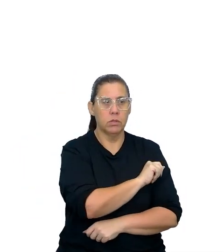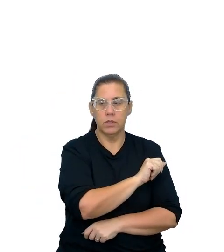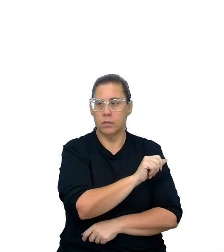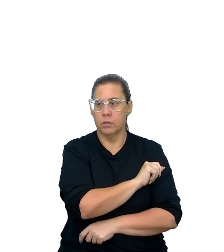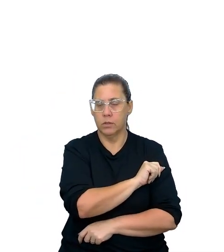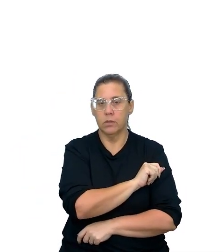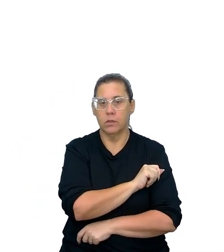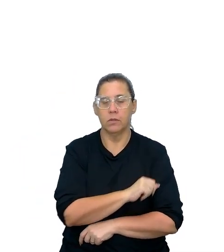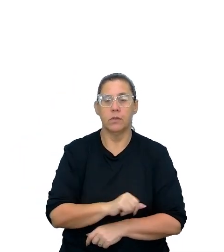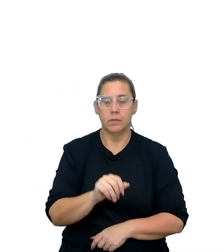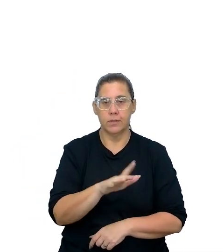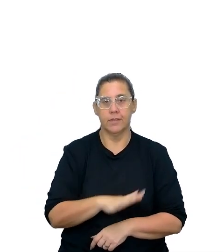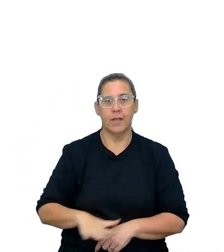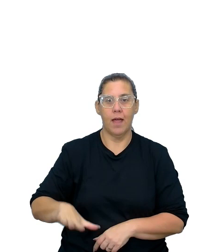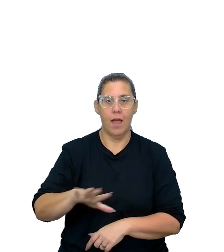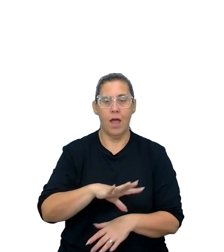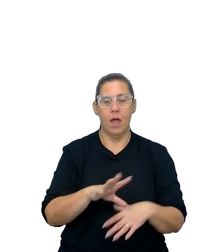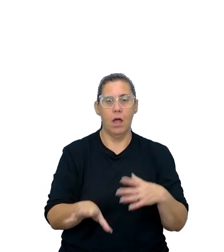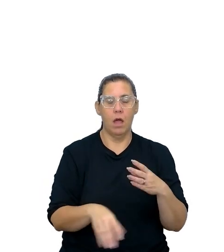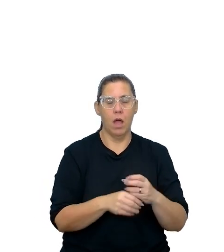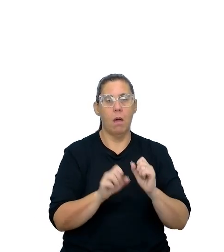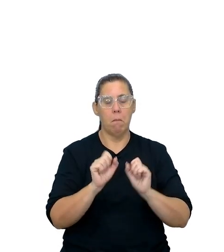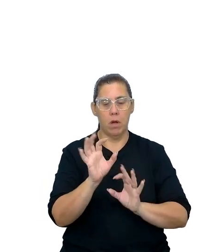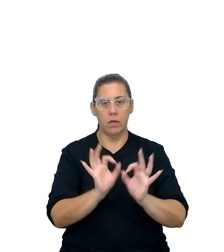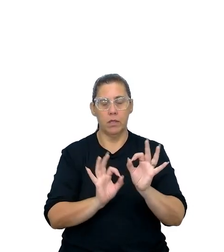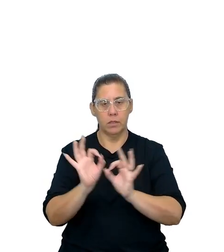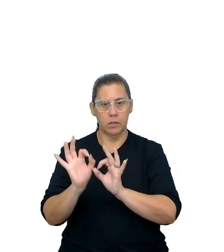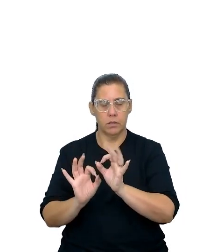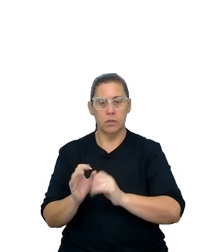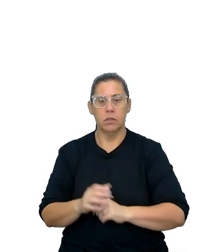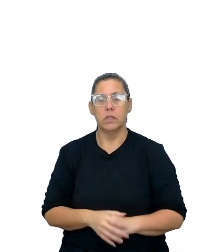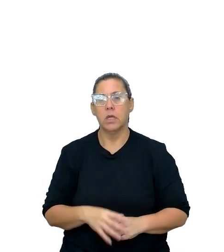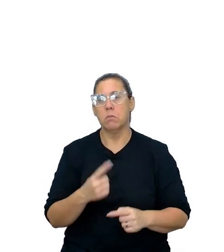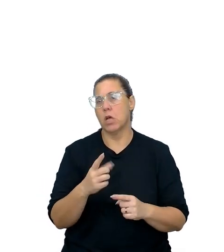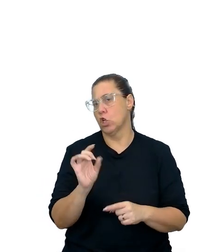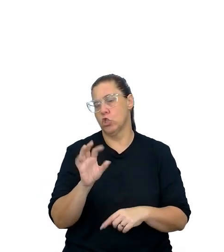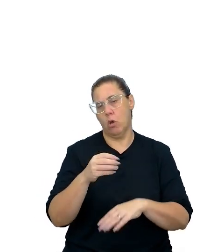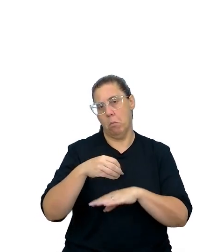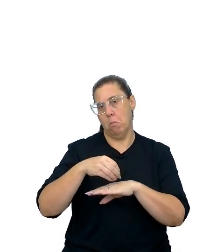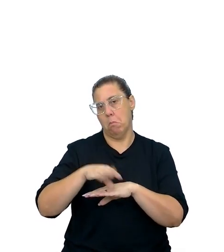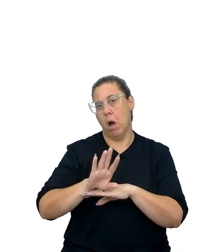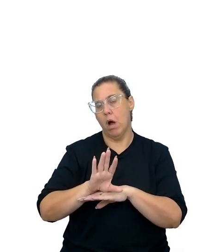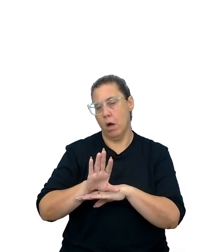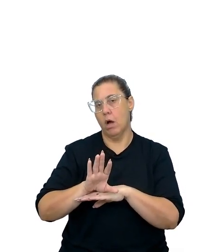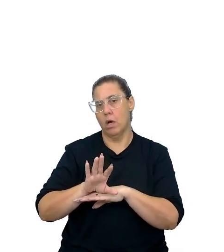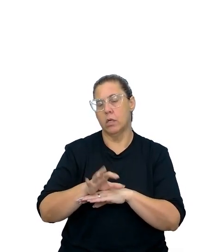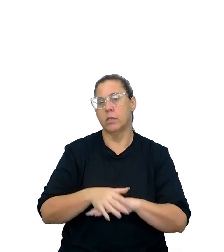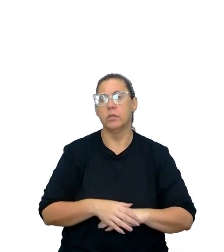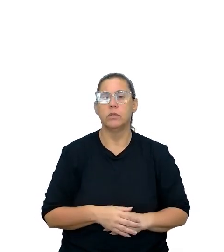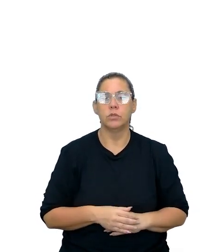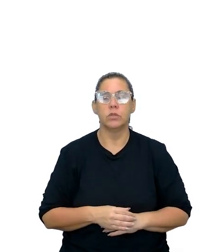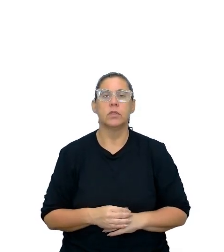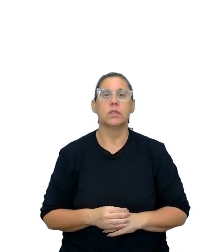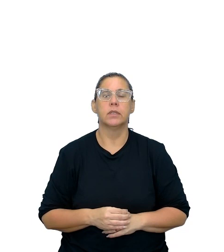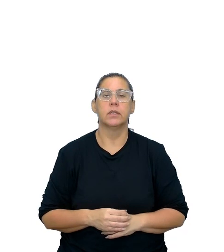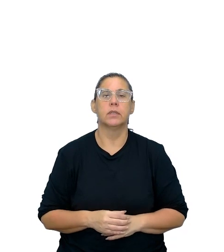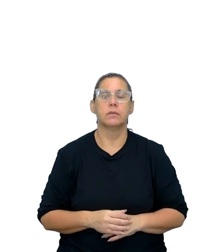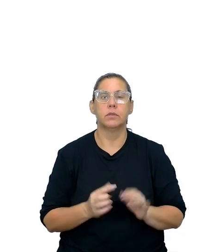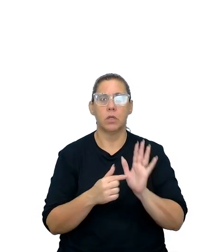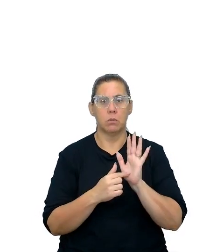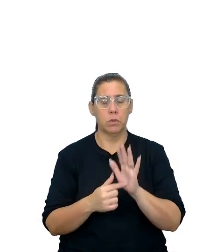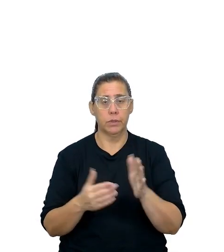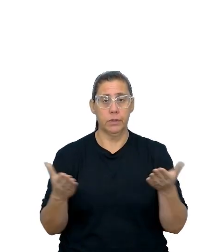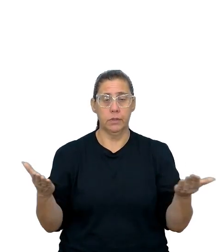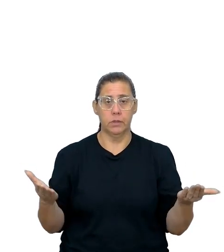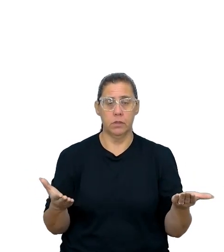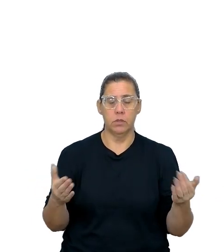no campo aditivo. Você pode organizar, aqui apenas uma sugestão, né, um quadro como esse que nós estamos apresentando